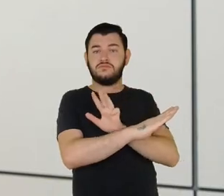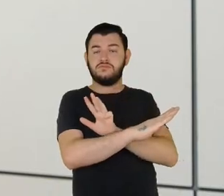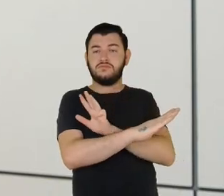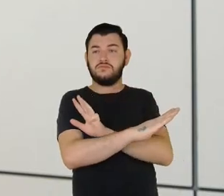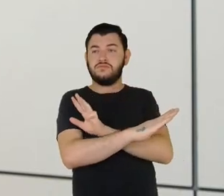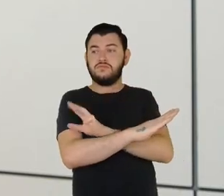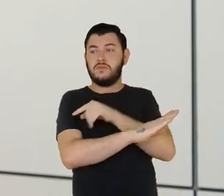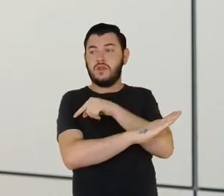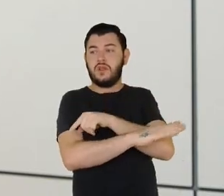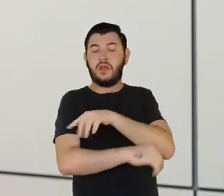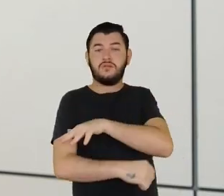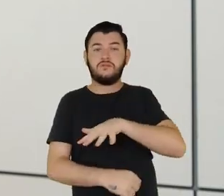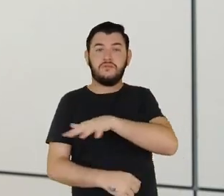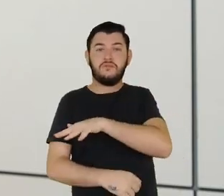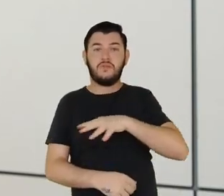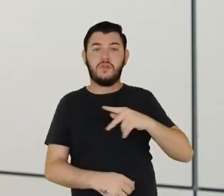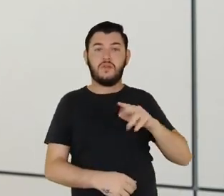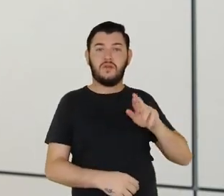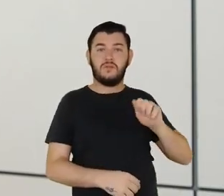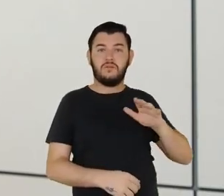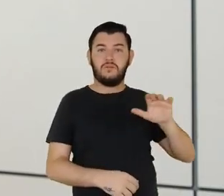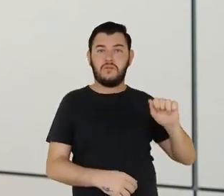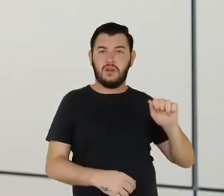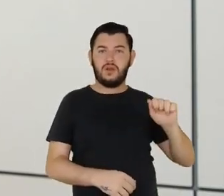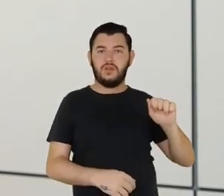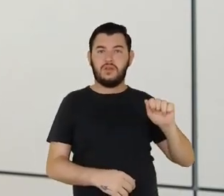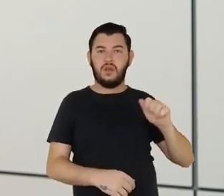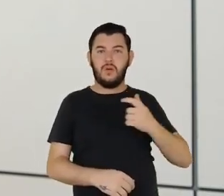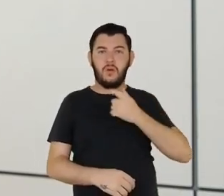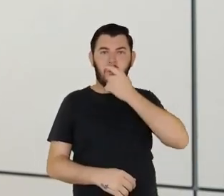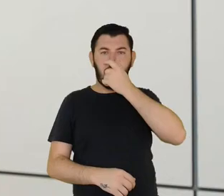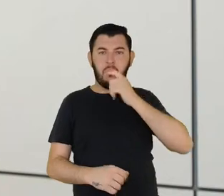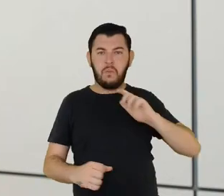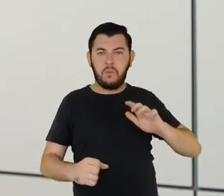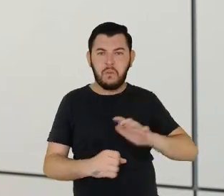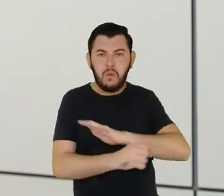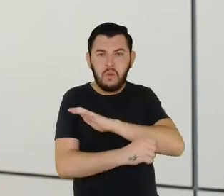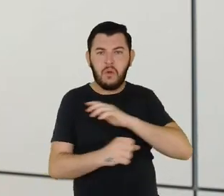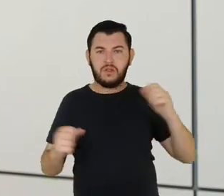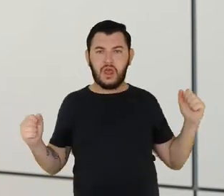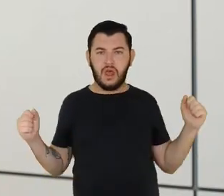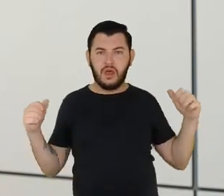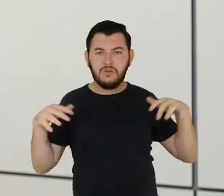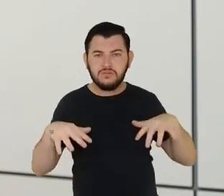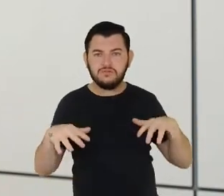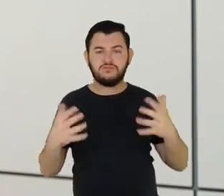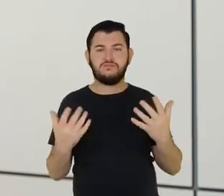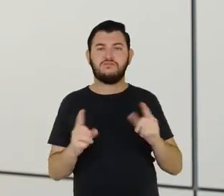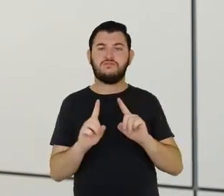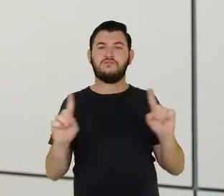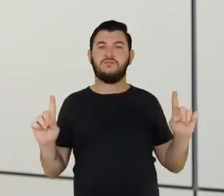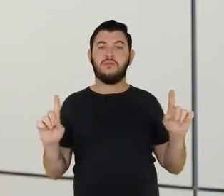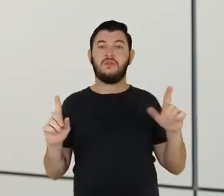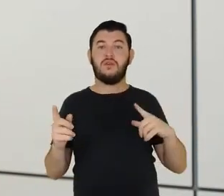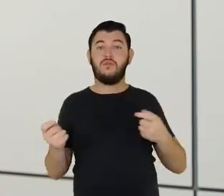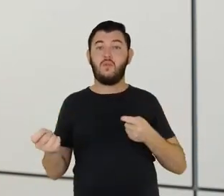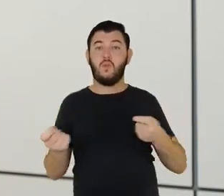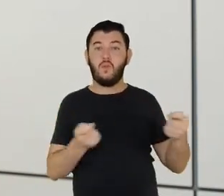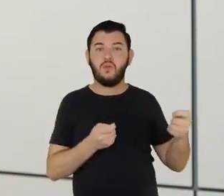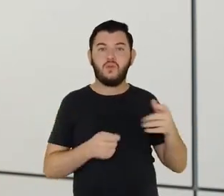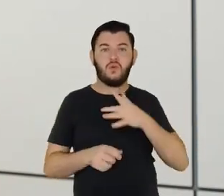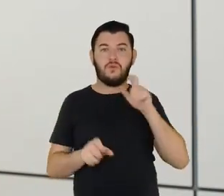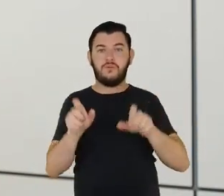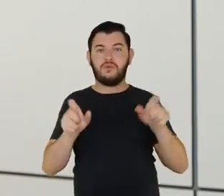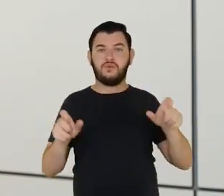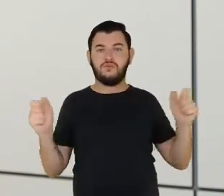como se deixasse iria lotar muito mais. Mas teve um limite de gente que o Lula passou e